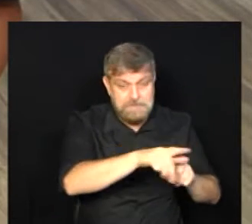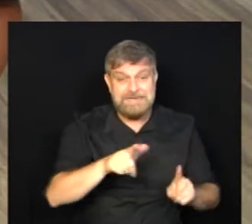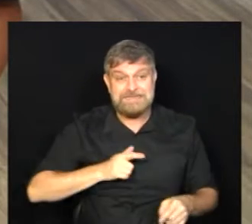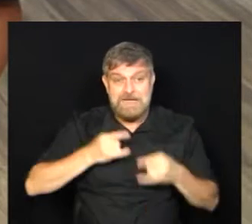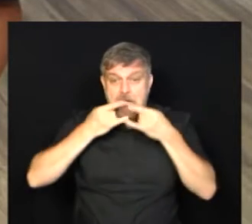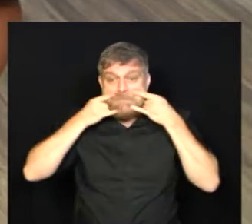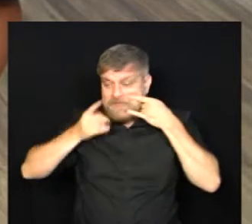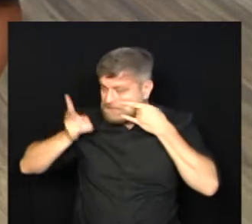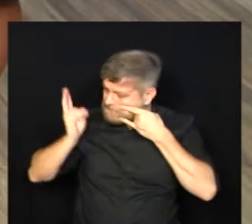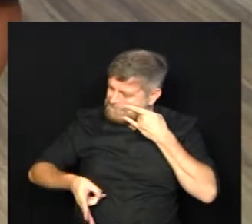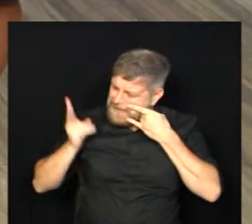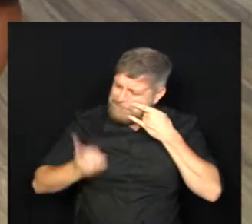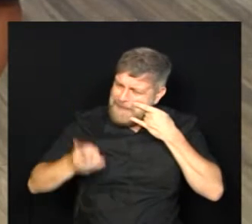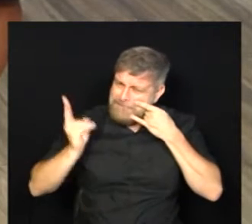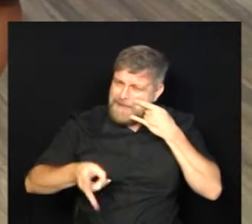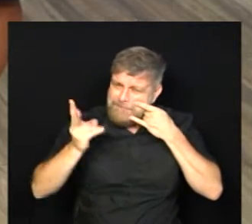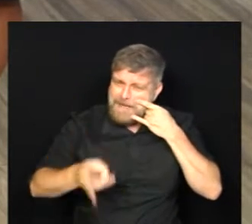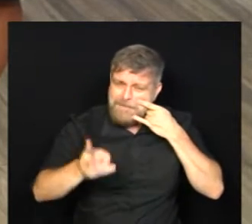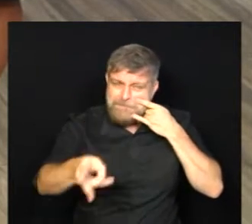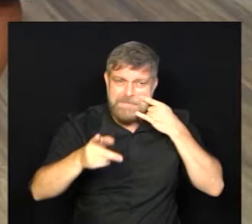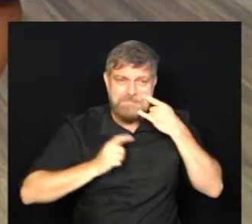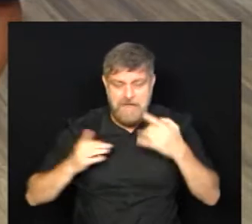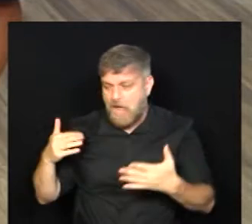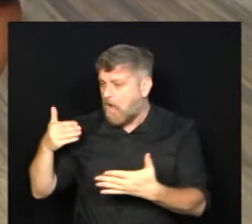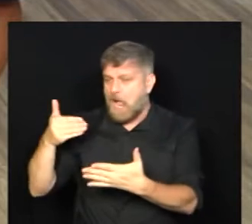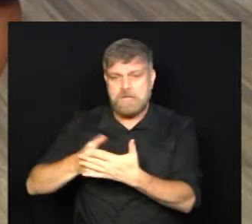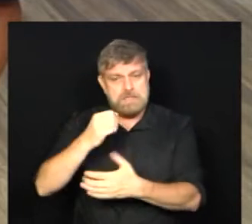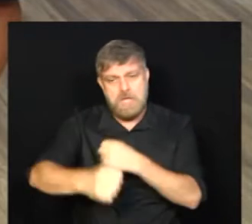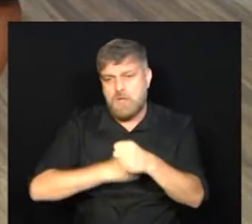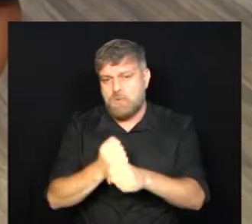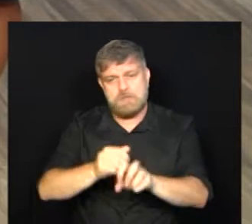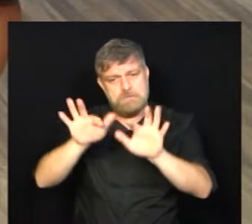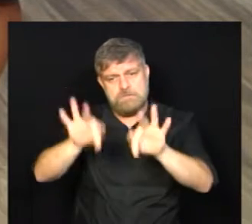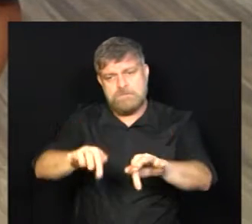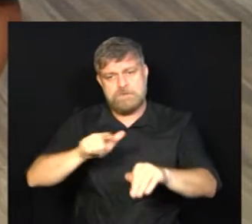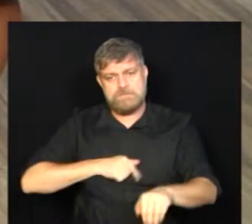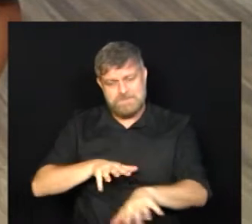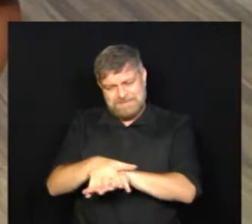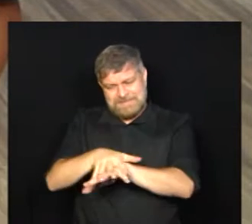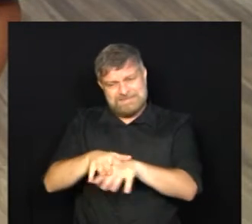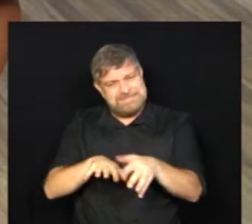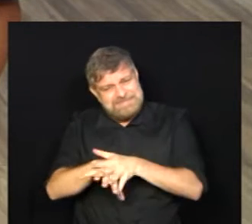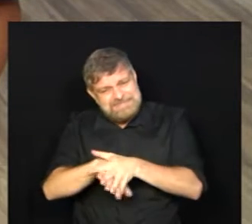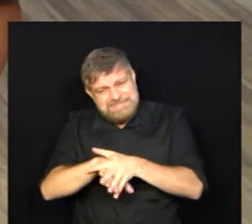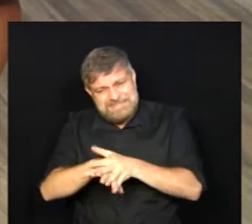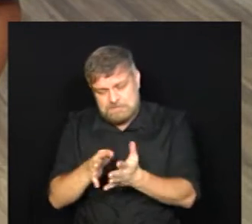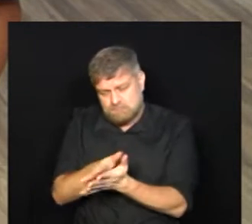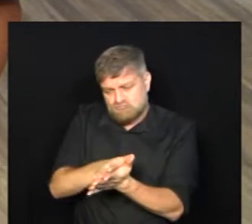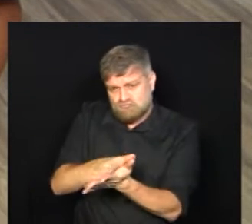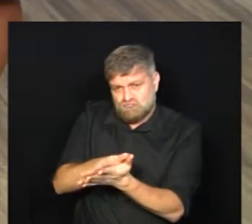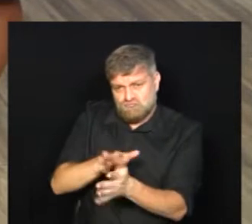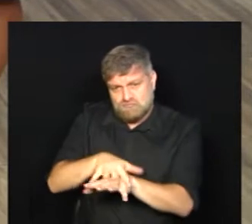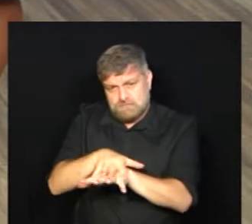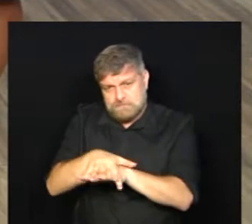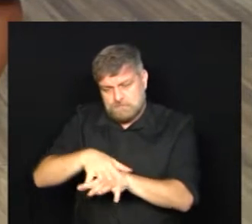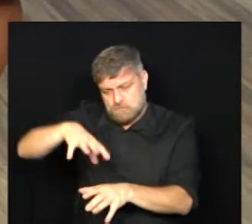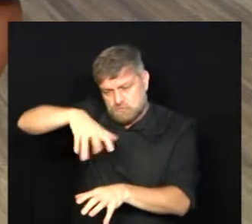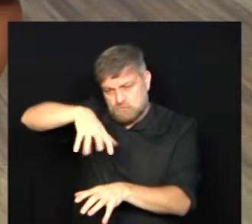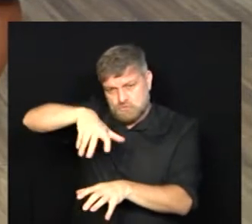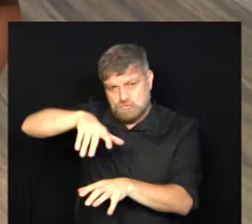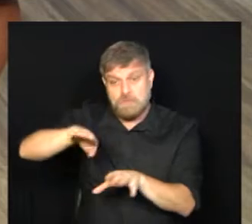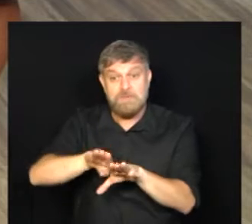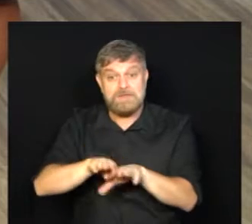a máscara, provavelmente você vai utilizar até o final deste ano, vai continuar lavando sempre muito bem as suas mãos, você vai